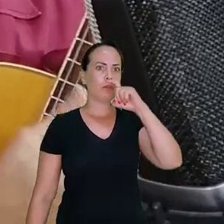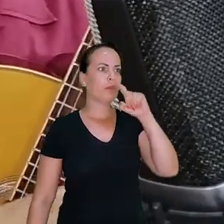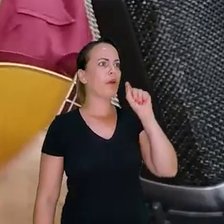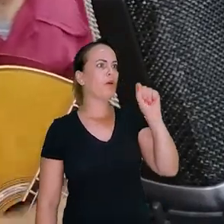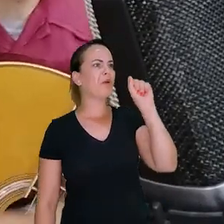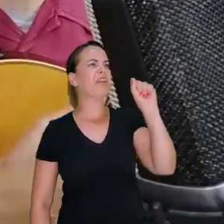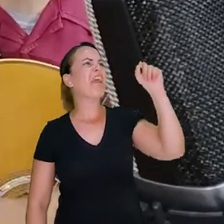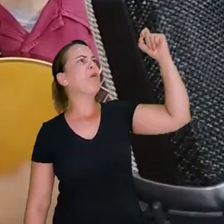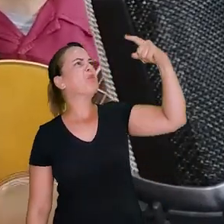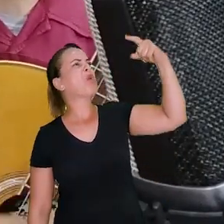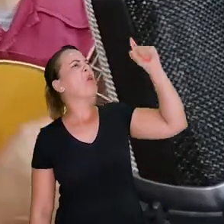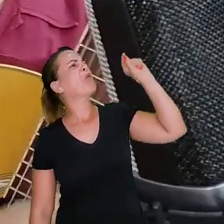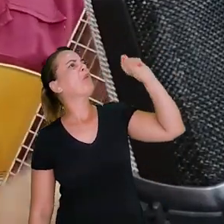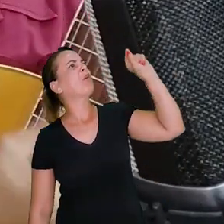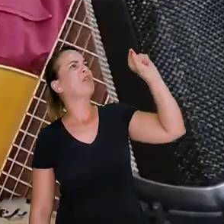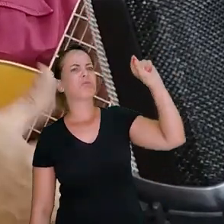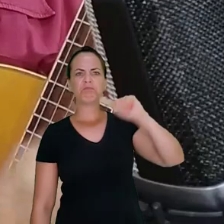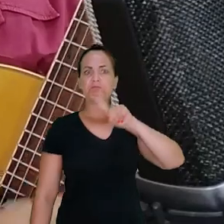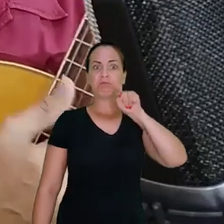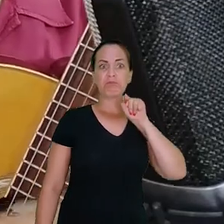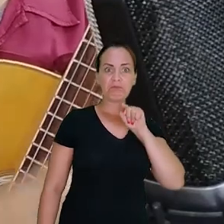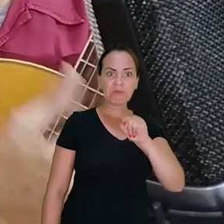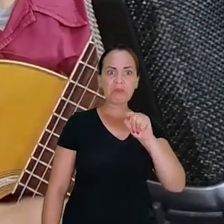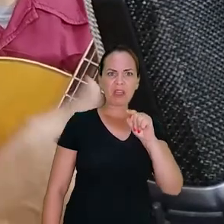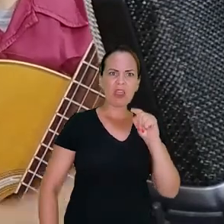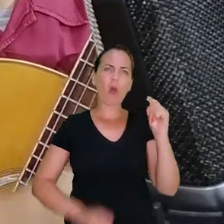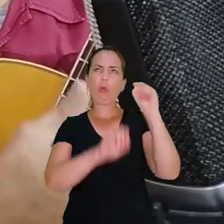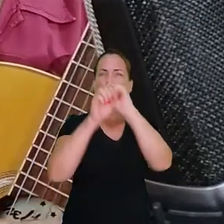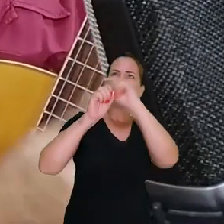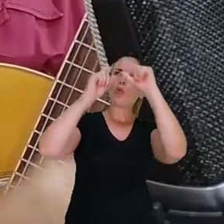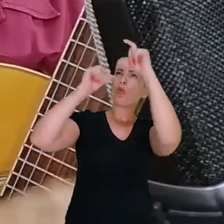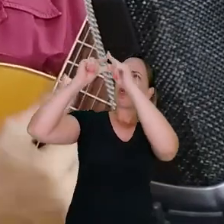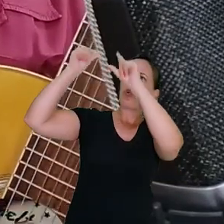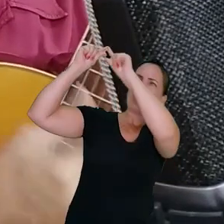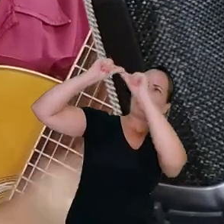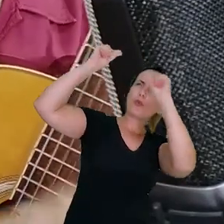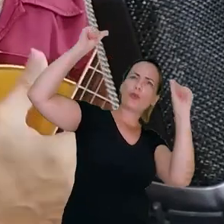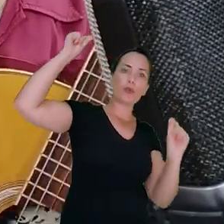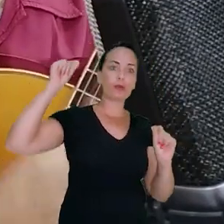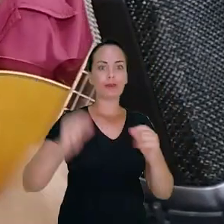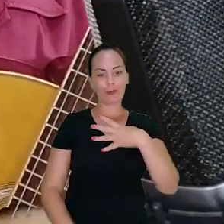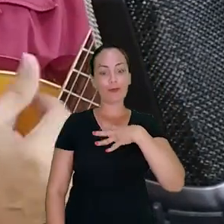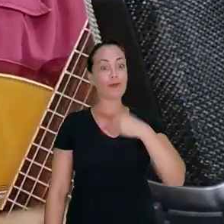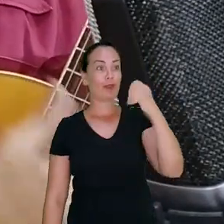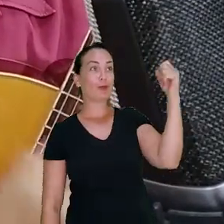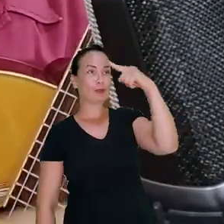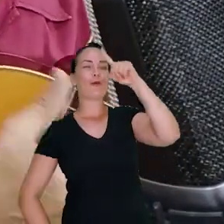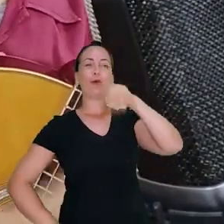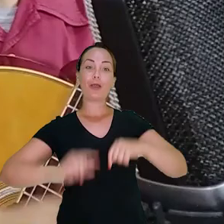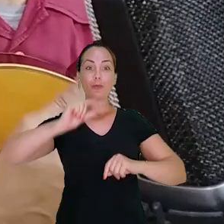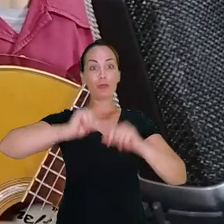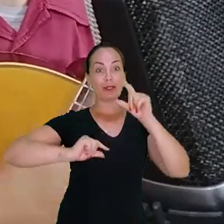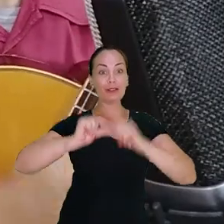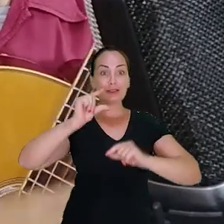Papai, o que é o Sol? Será que é um cometa? Filha, o Sol é